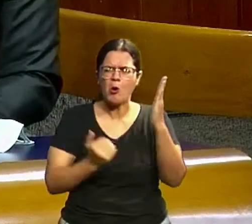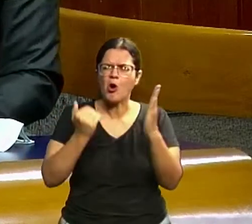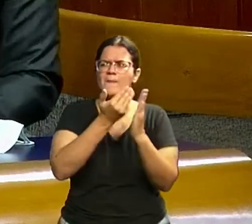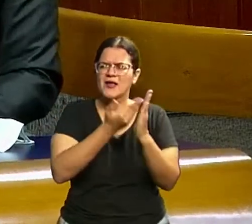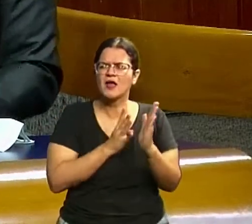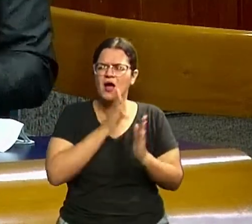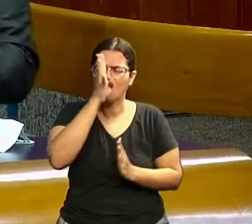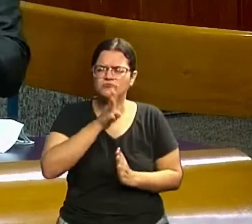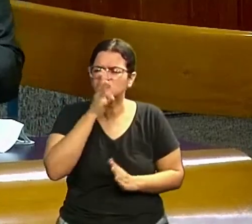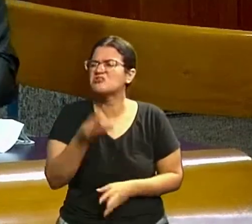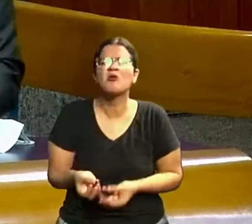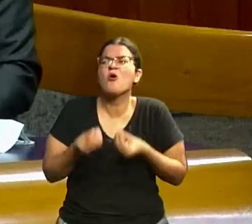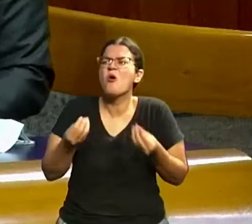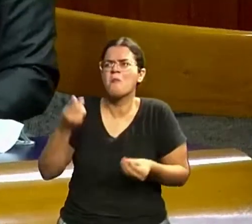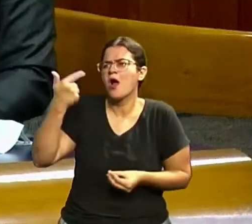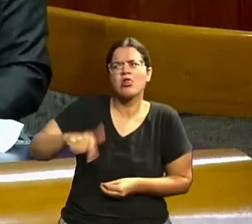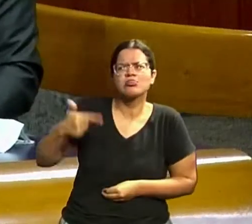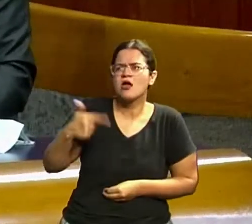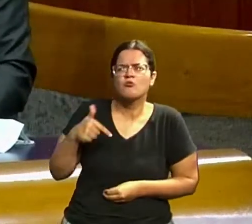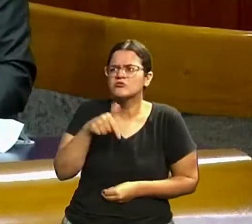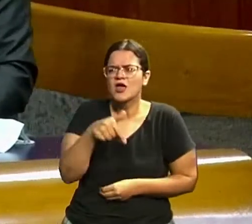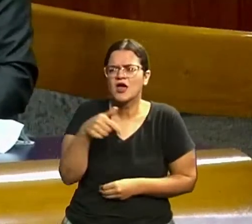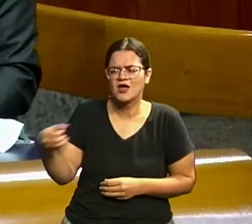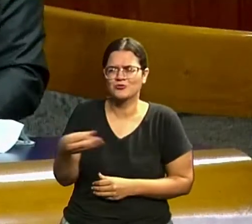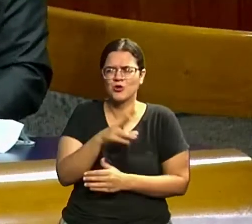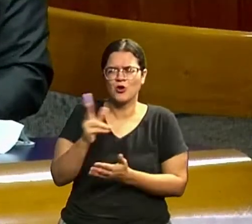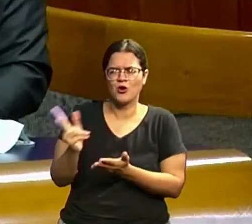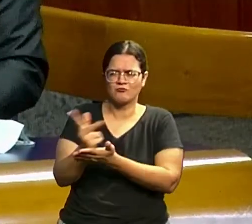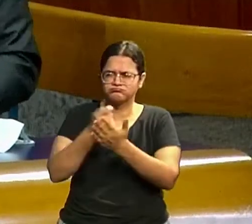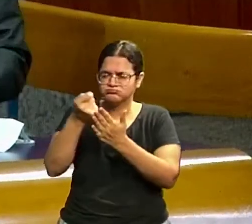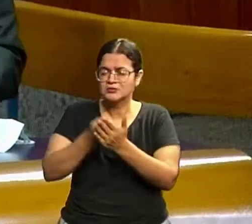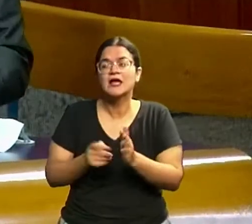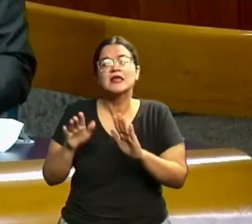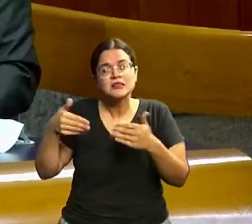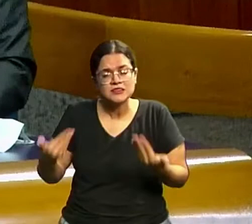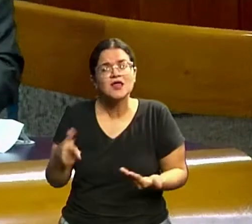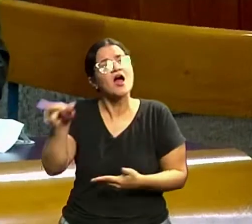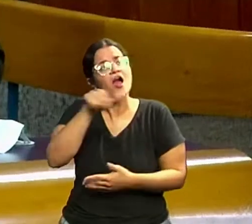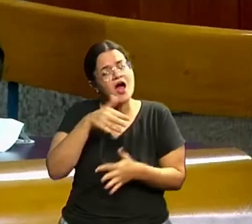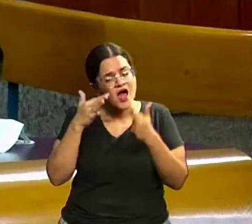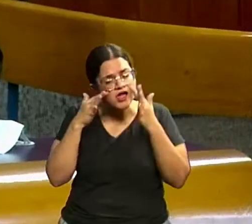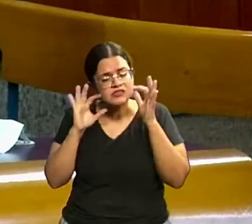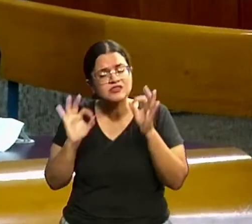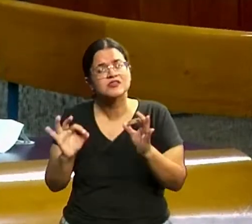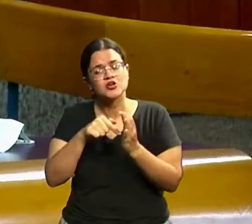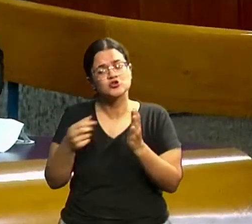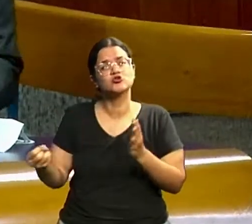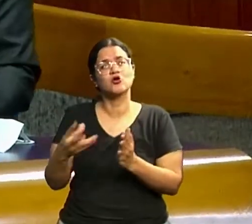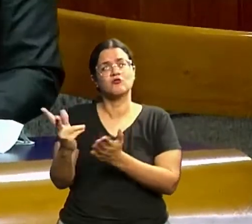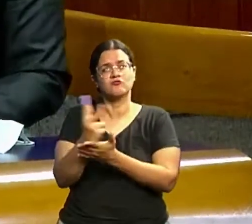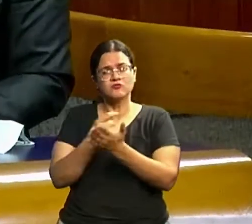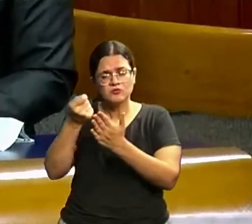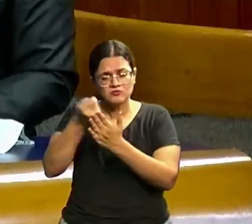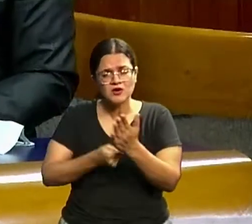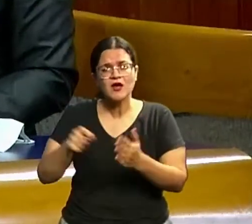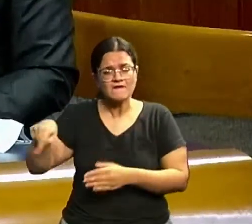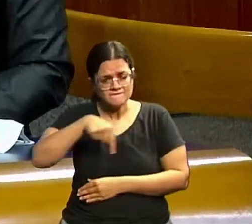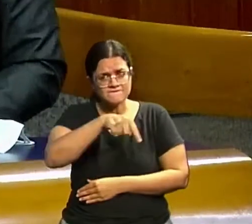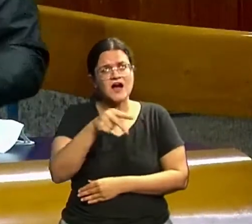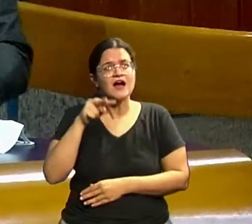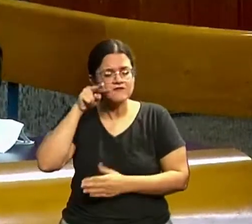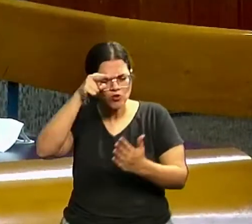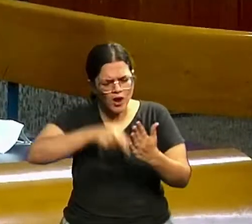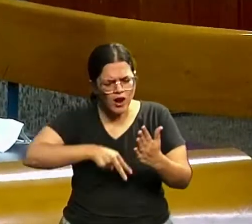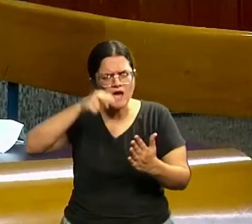esse absurdo? Onde tem isso nesse novo Código Tributário? Então, observe o Código Tributário, vai lá e faça a sua